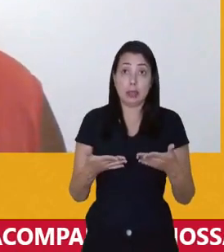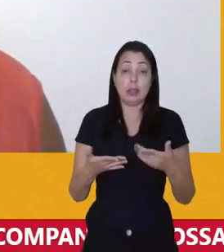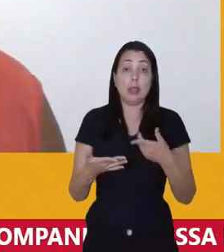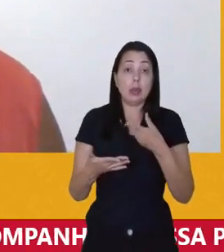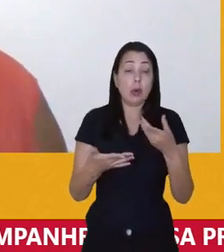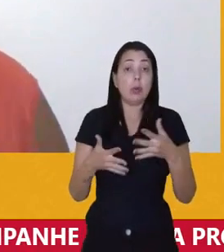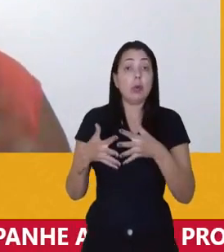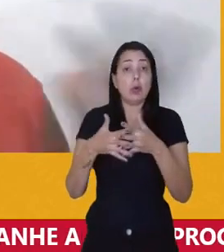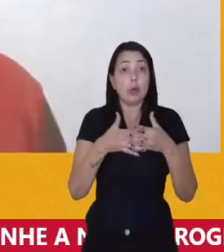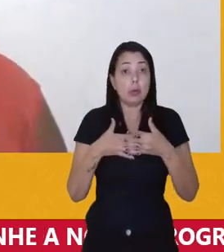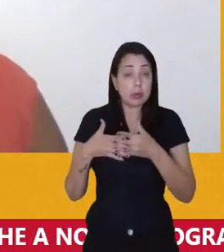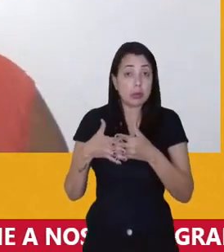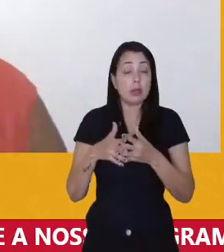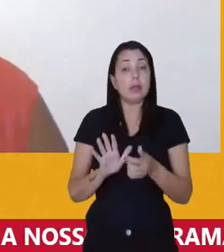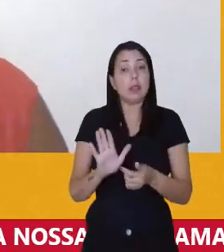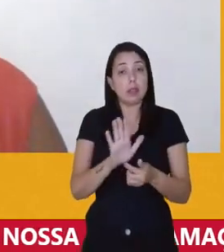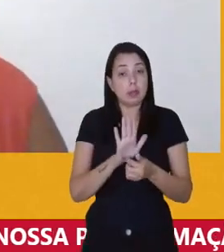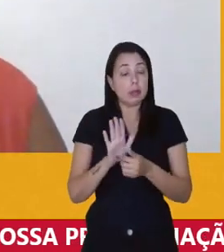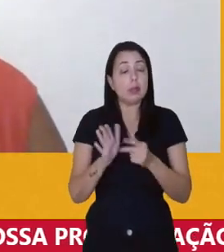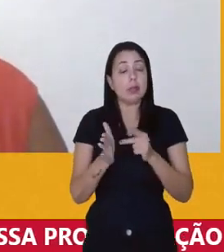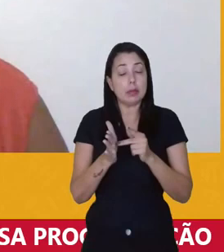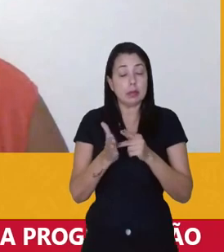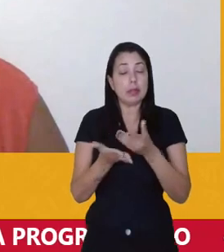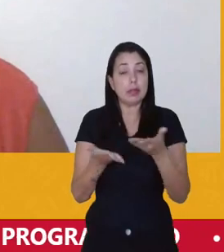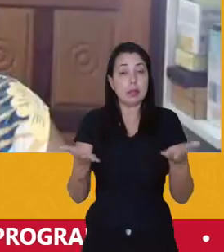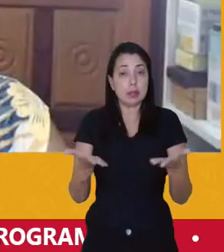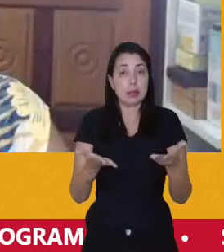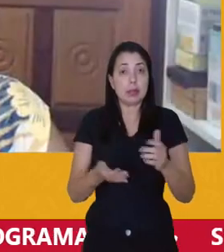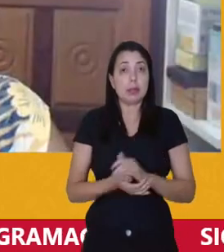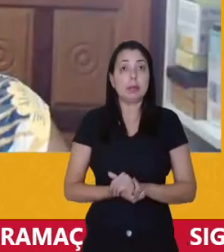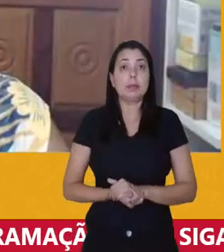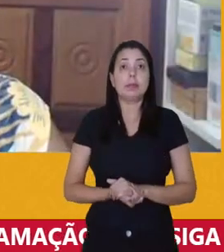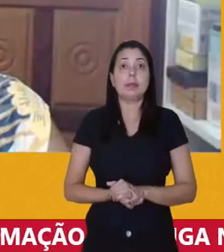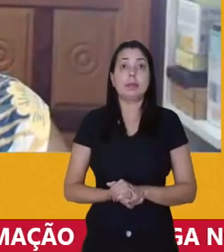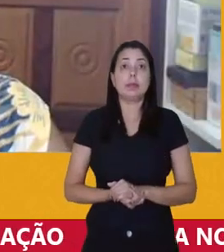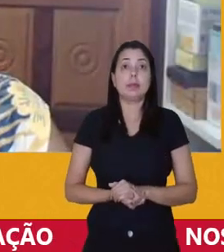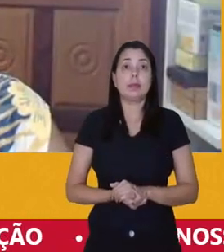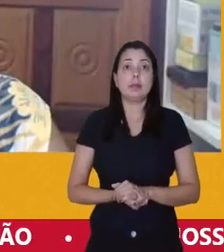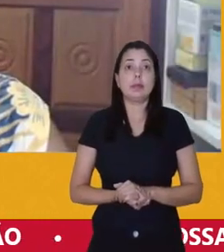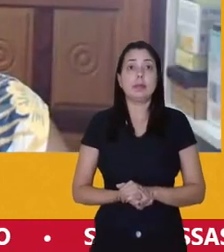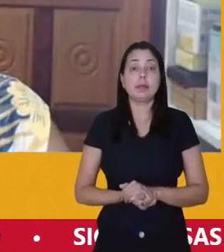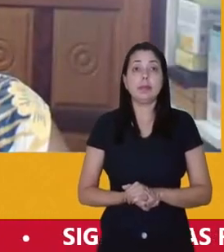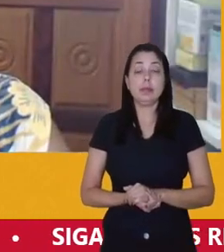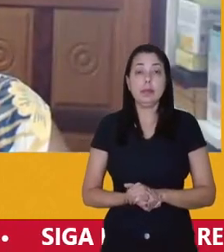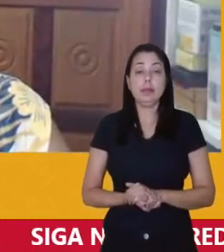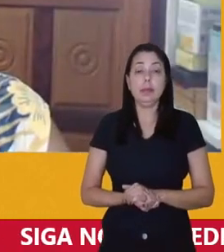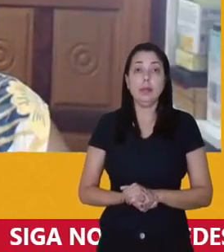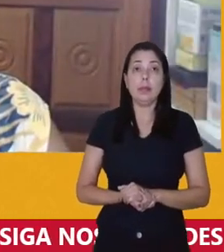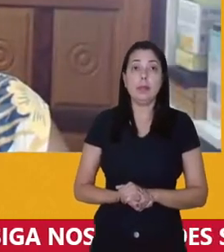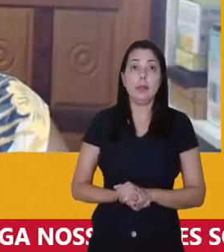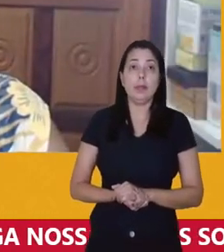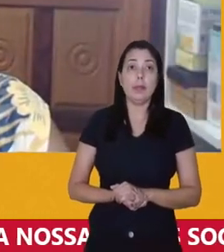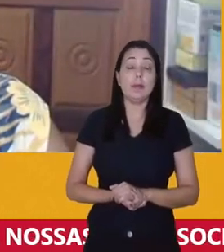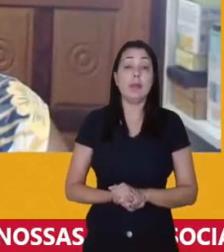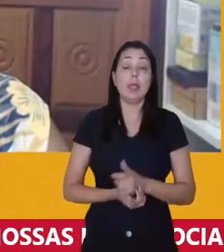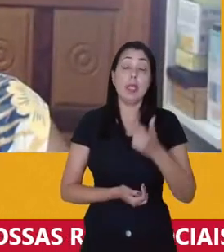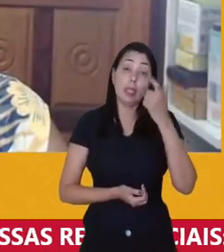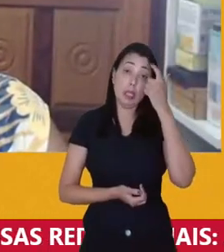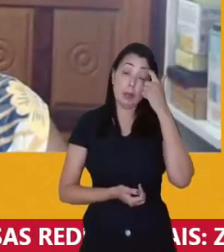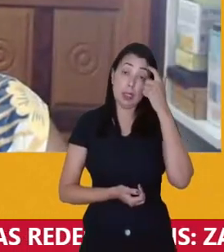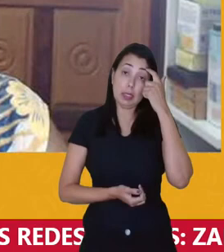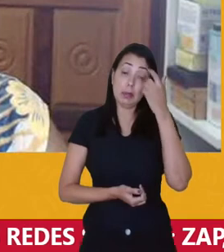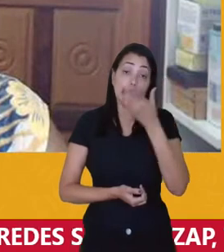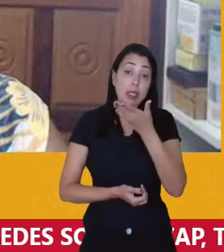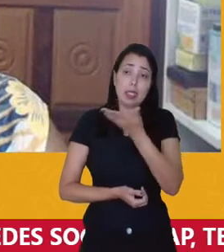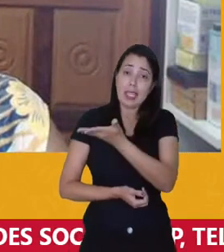de conflitos, elas trazem isso à tona. Com certeza, com certeza. E pensando que